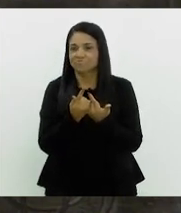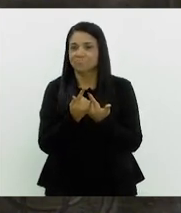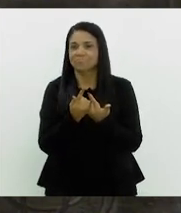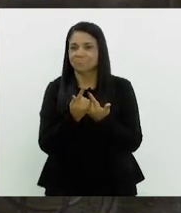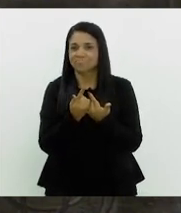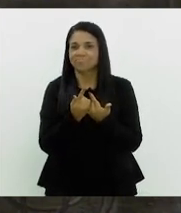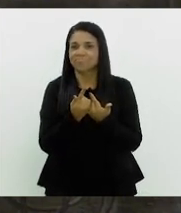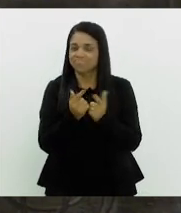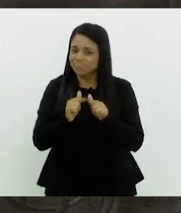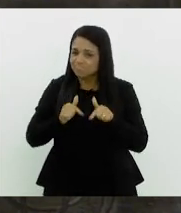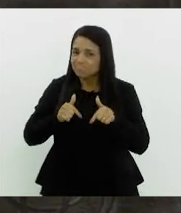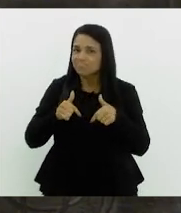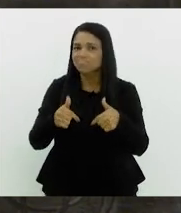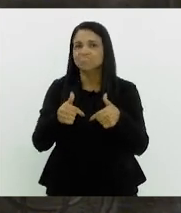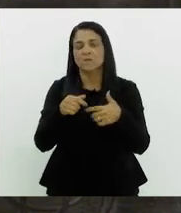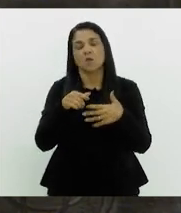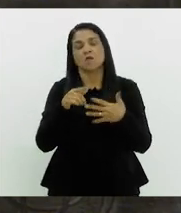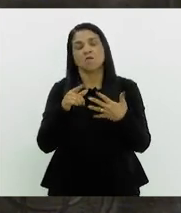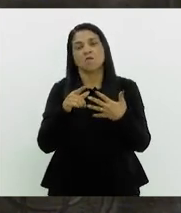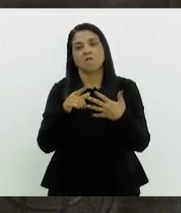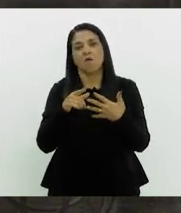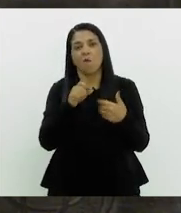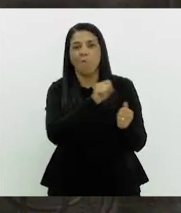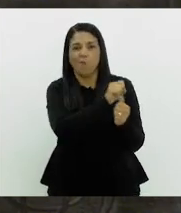do poder, né? Cumprimentar o Robson,